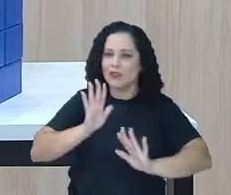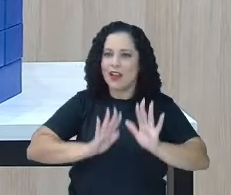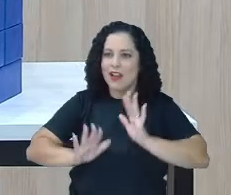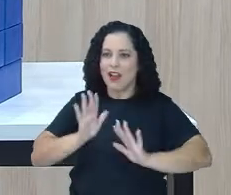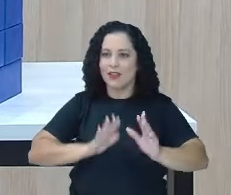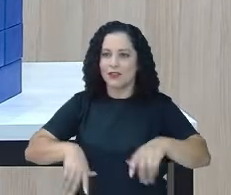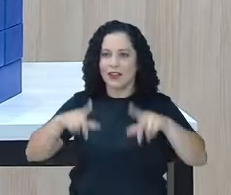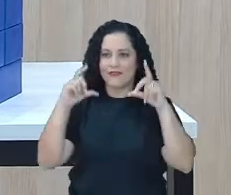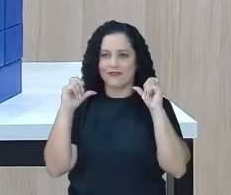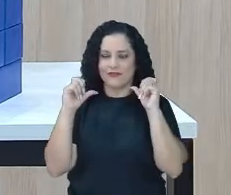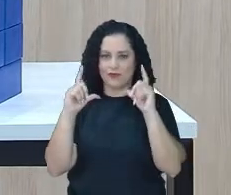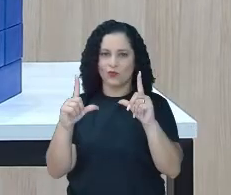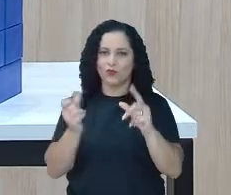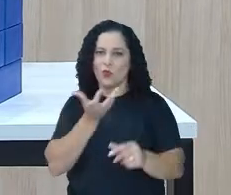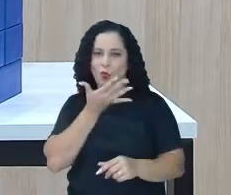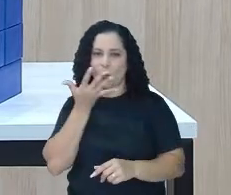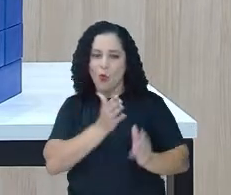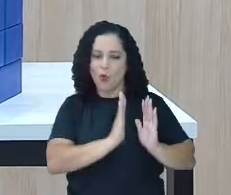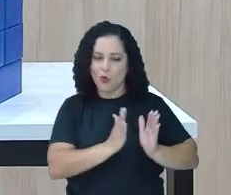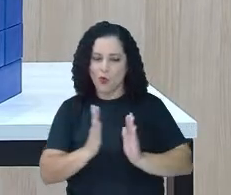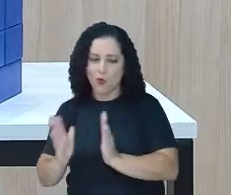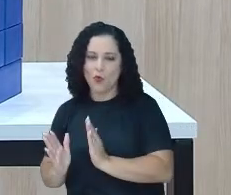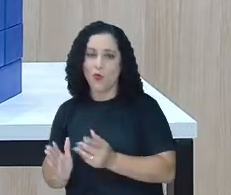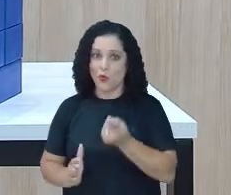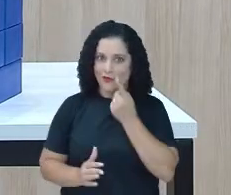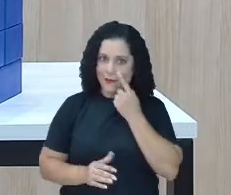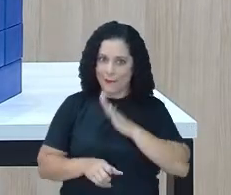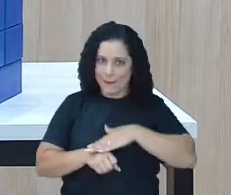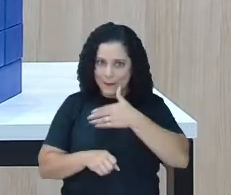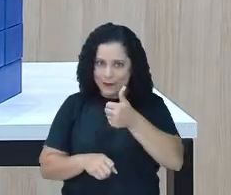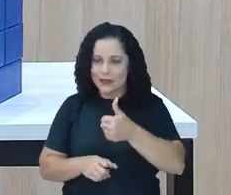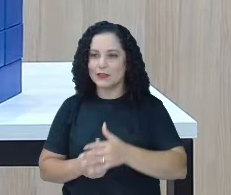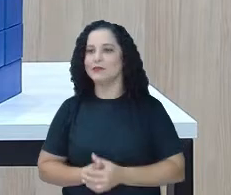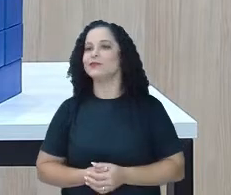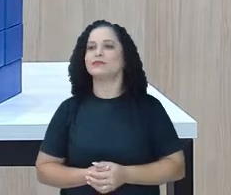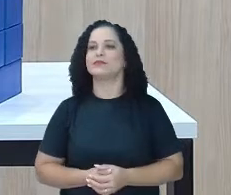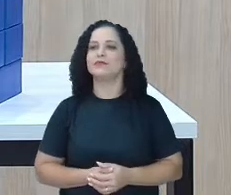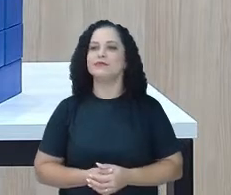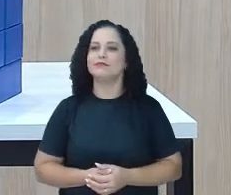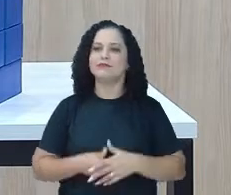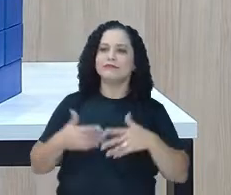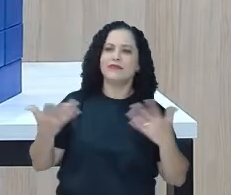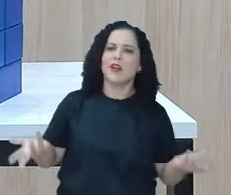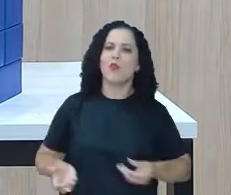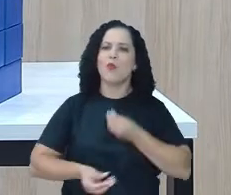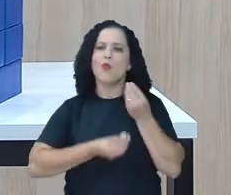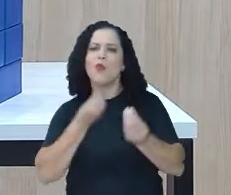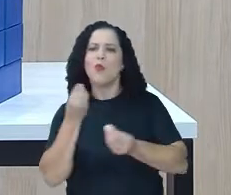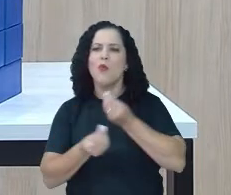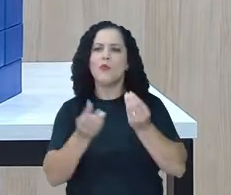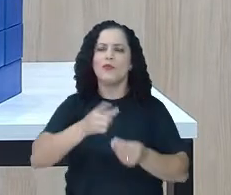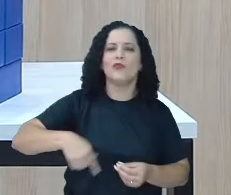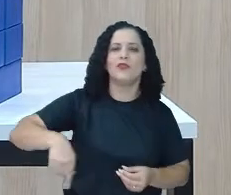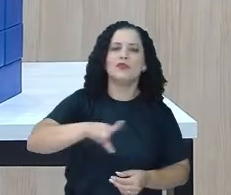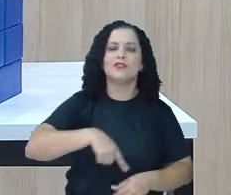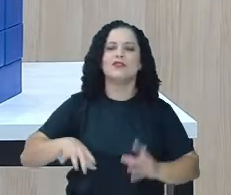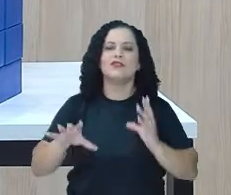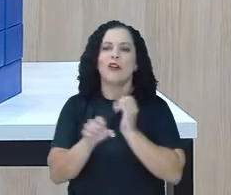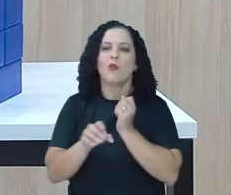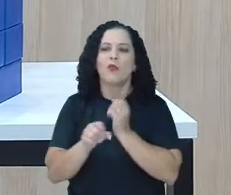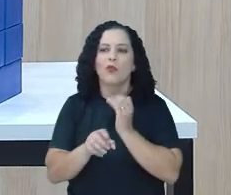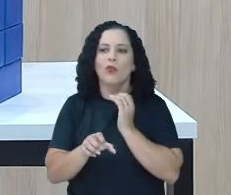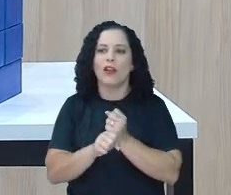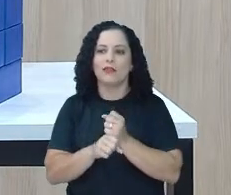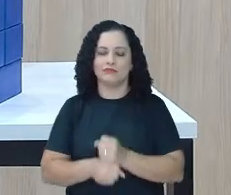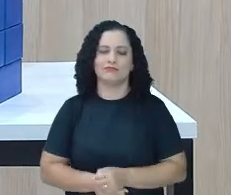tudo na mesma corzinha, na mesma sequência para você ver, né? Então, de que maneira vocês podem aí fazer o cálculo, tá certo? Se